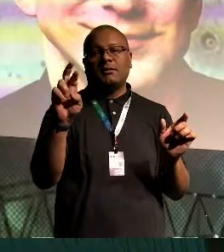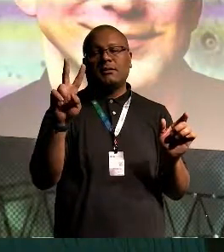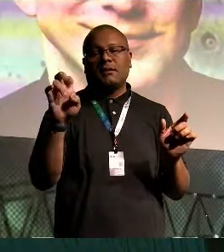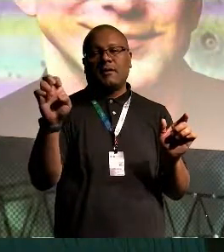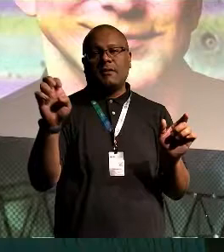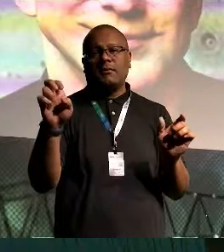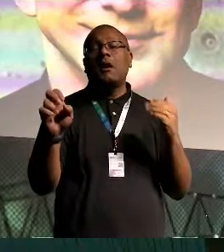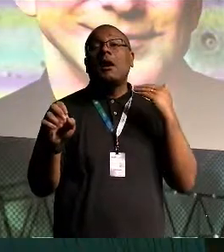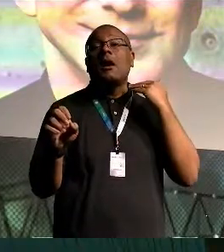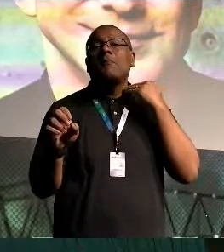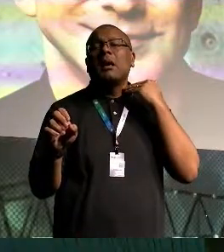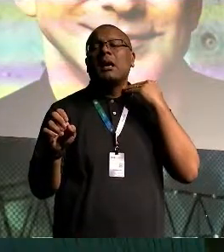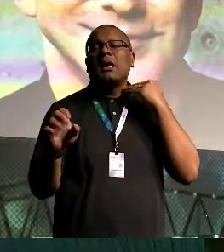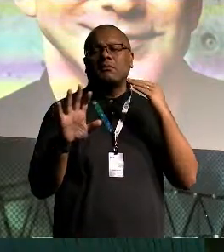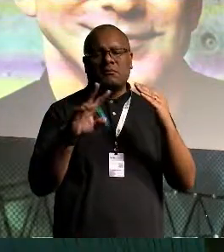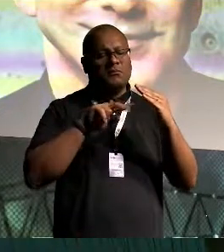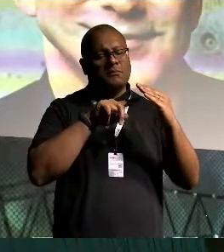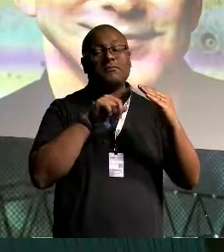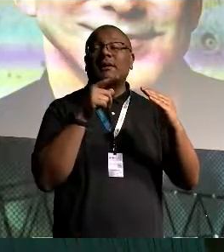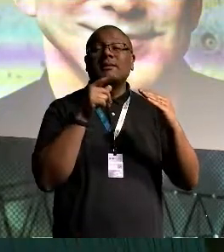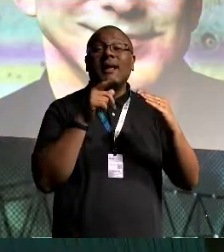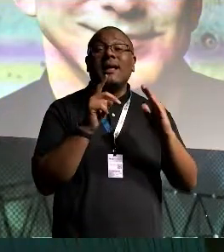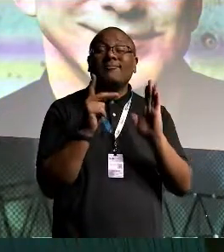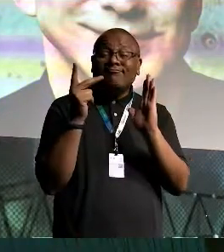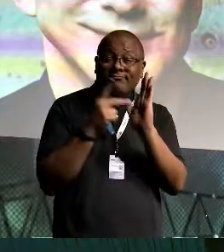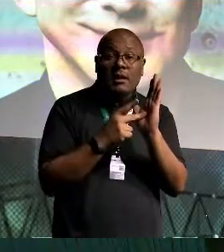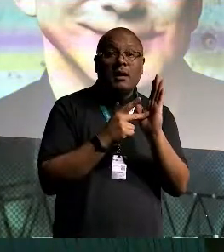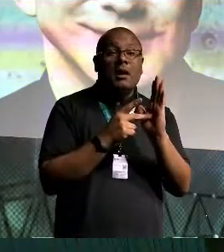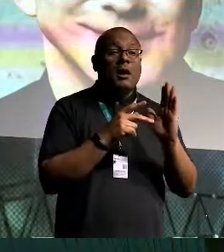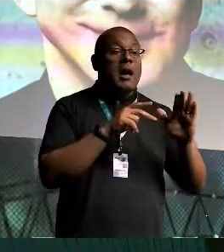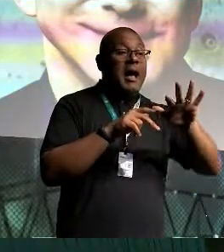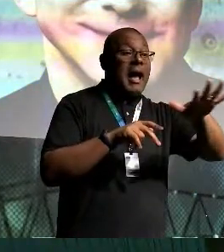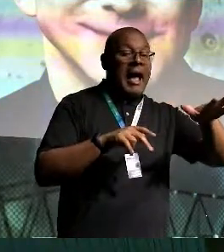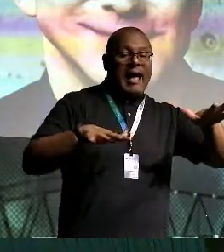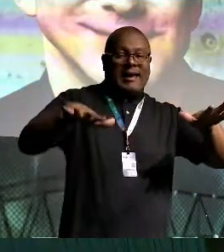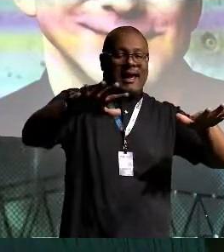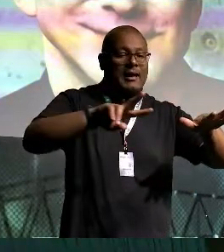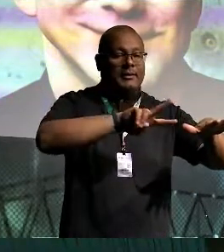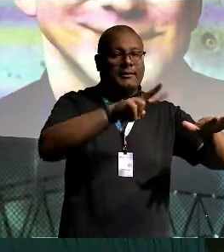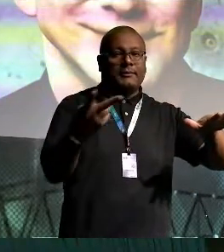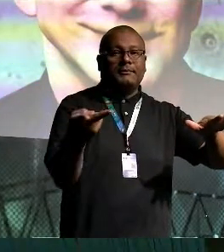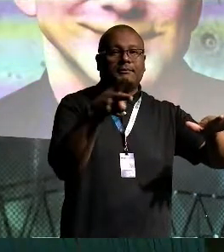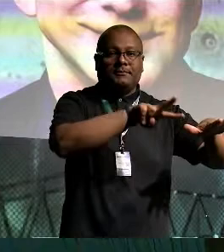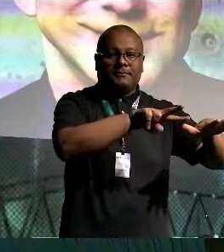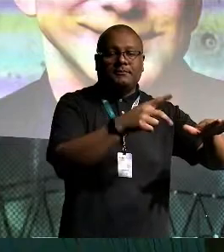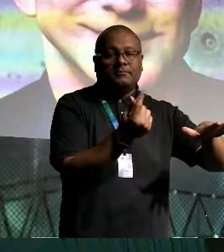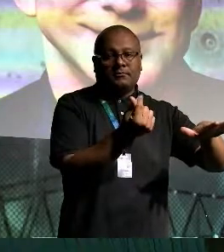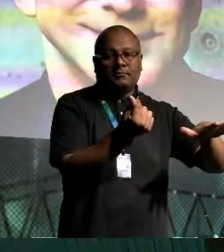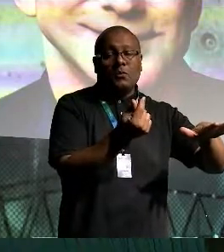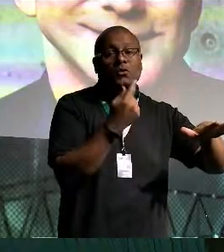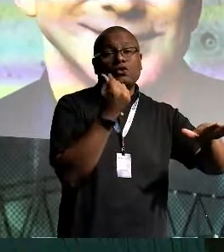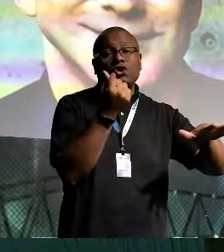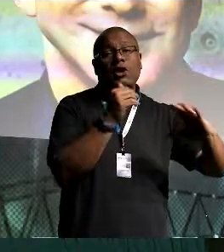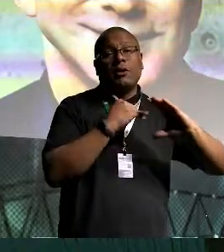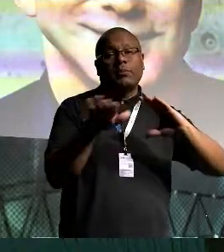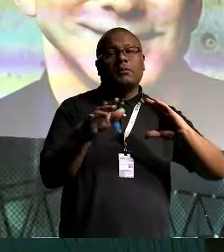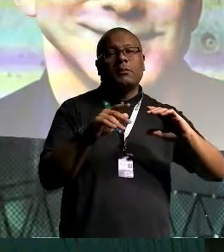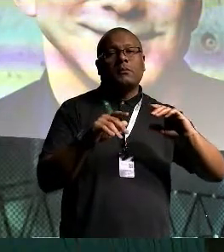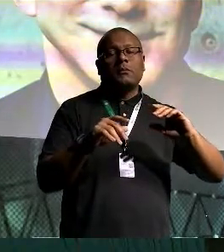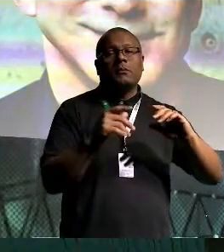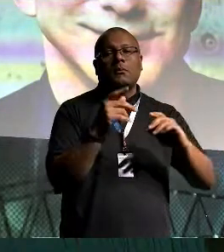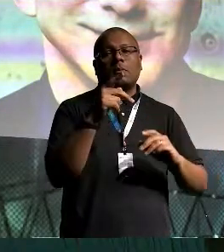mais é do que você intermediar uma troca financeira entre duas partes. Pode ser uma simples transferência, um